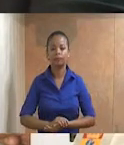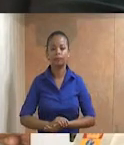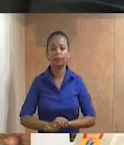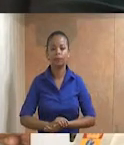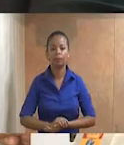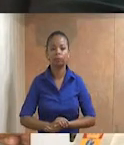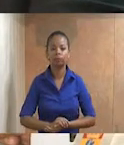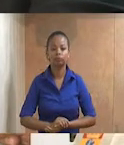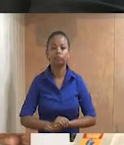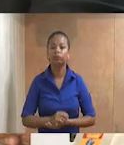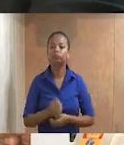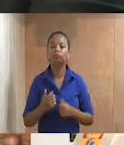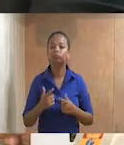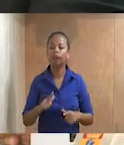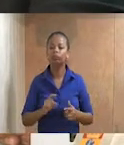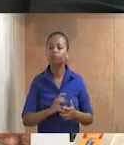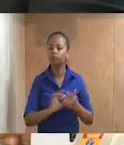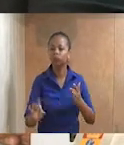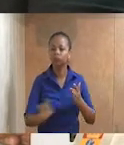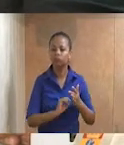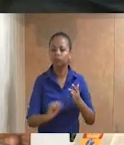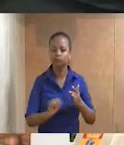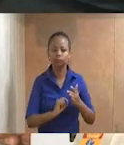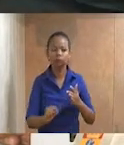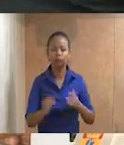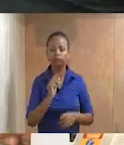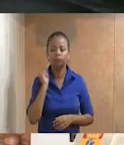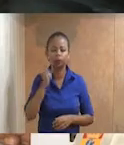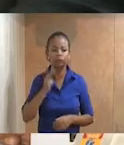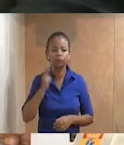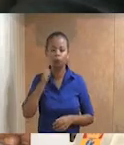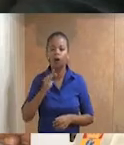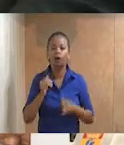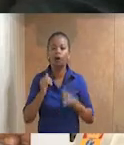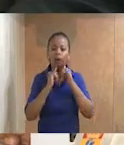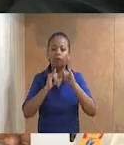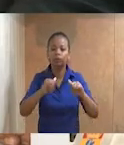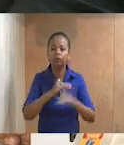Nesse momento, não havendo mais nenhum vereador inscrito, informo a todos